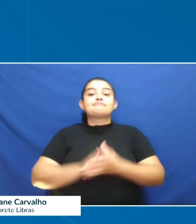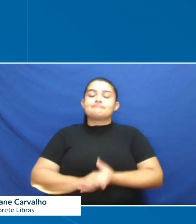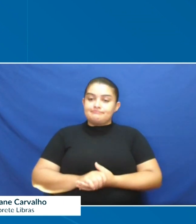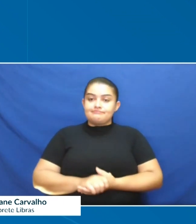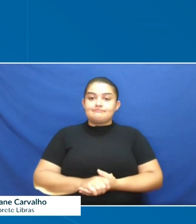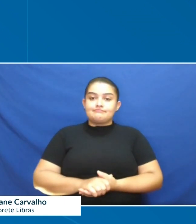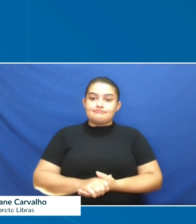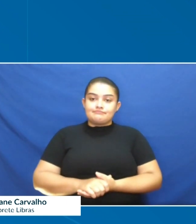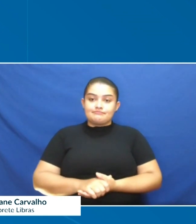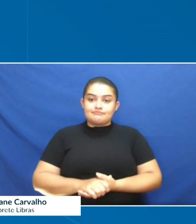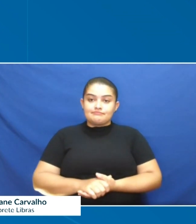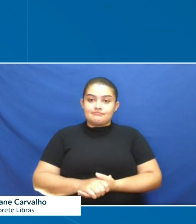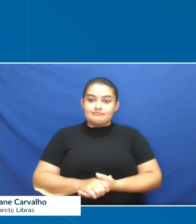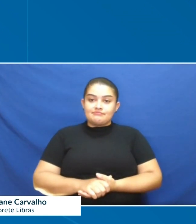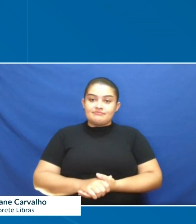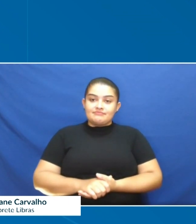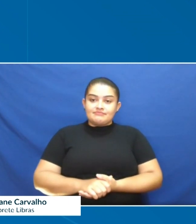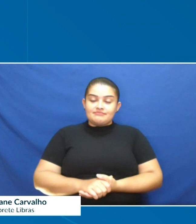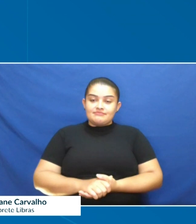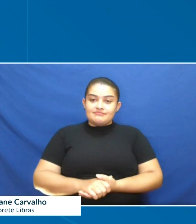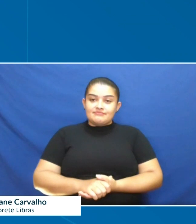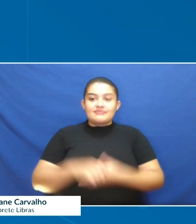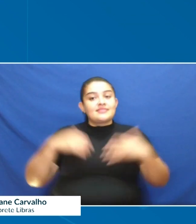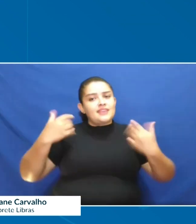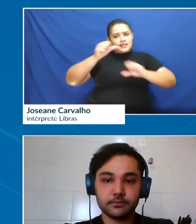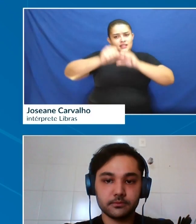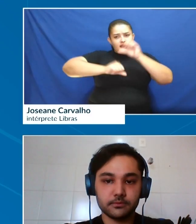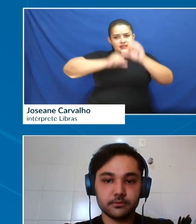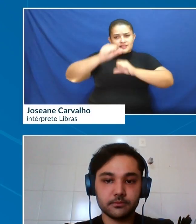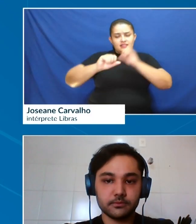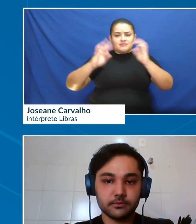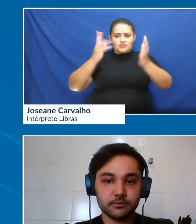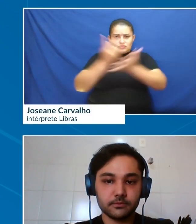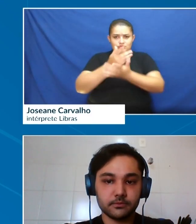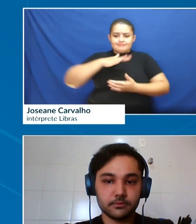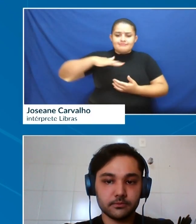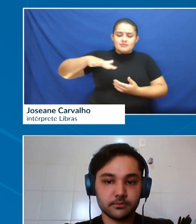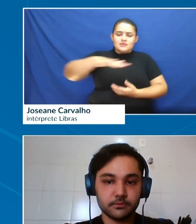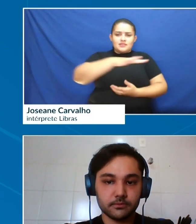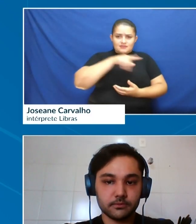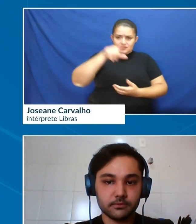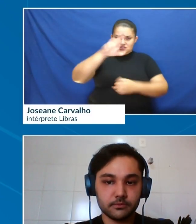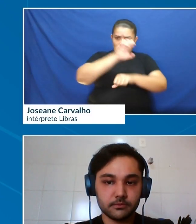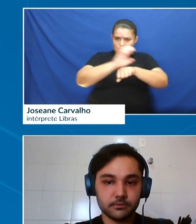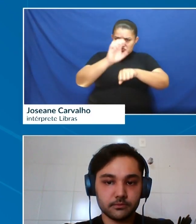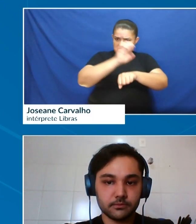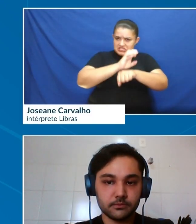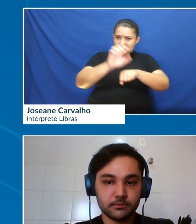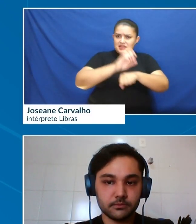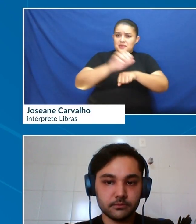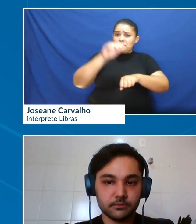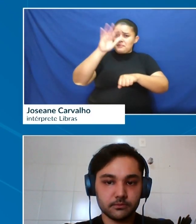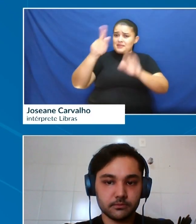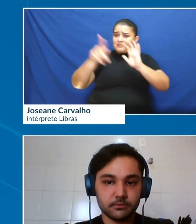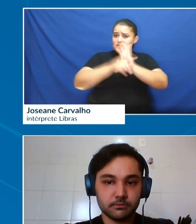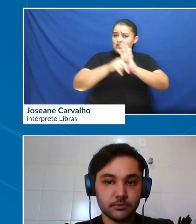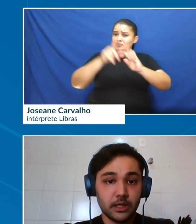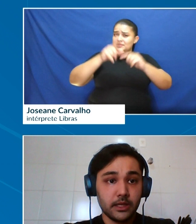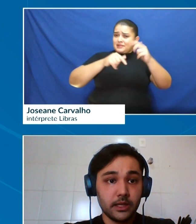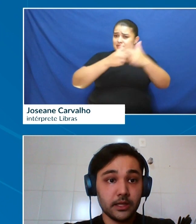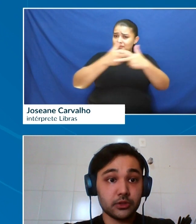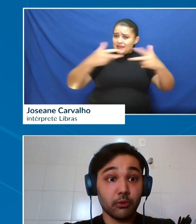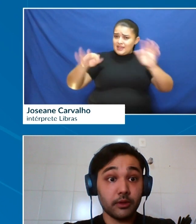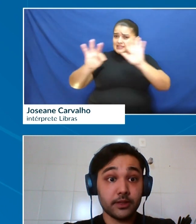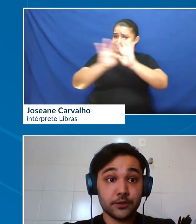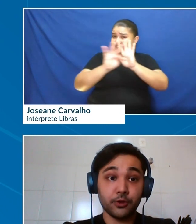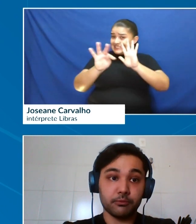Uhum. As mudanças, então, nesse local onde você está, faz estágio, elas foram mais operacionais,